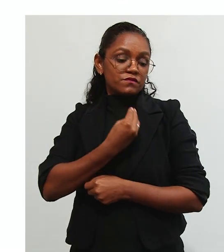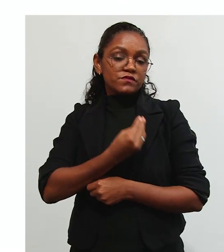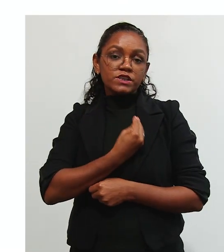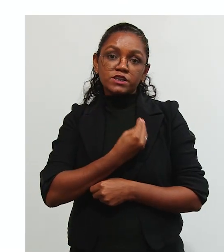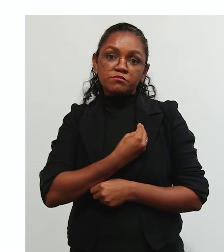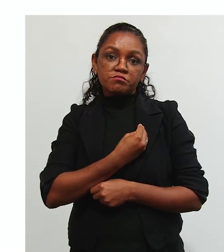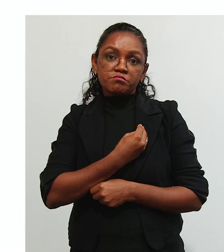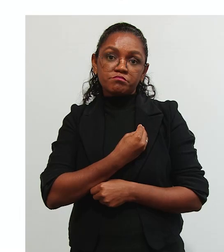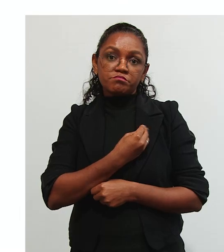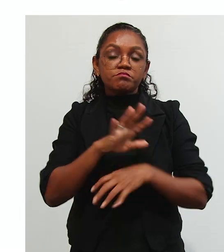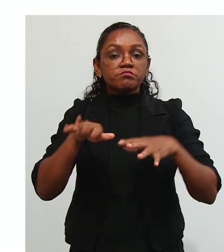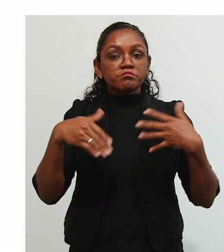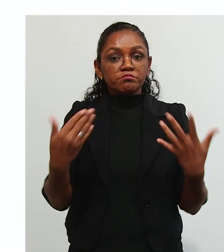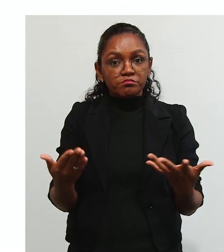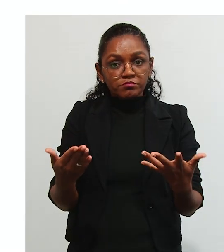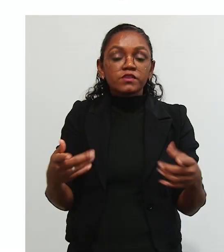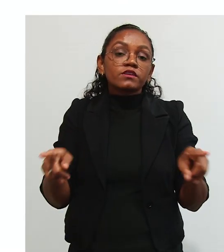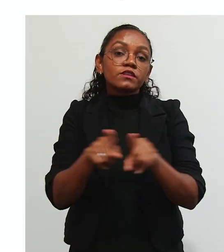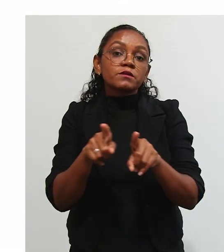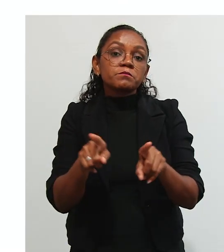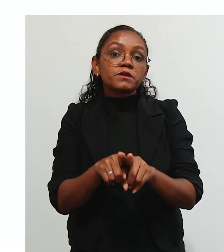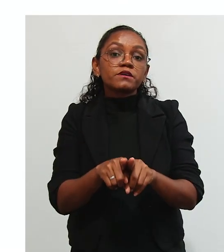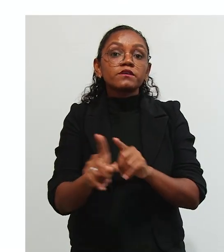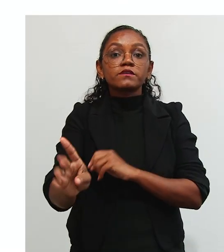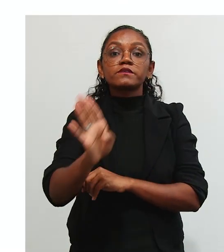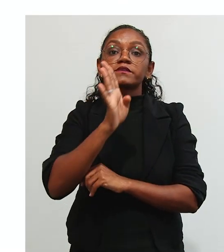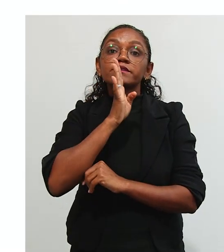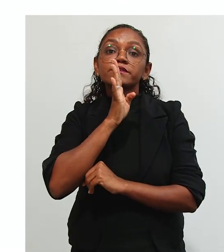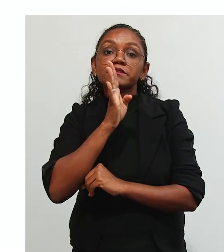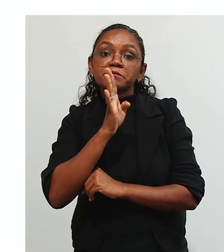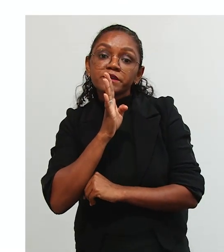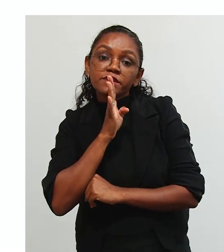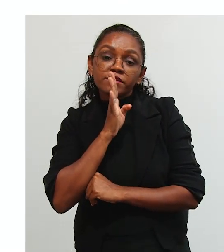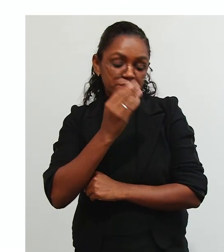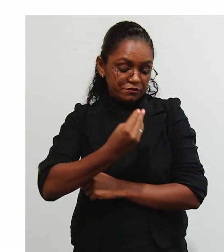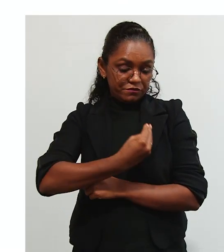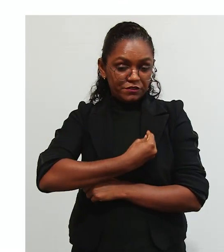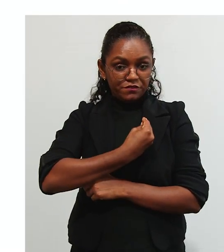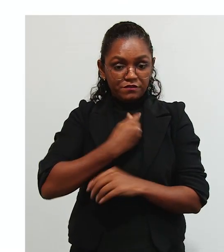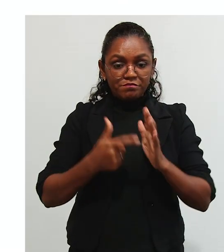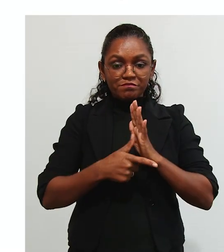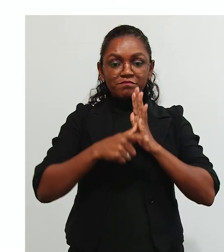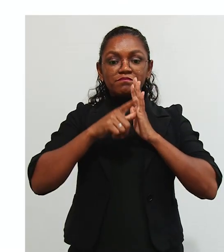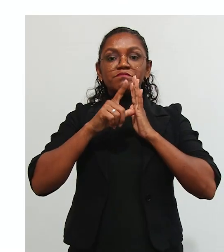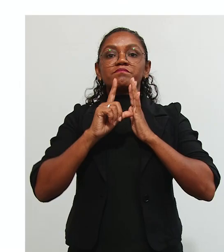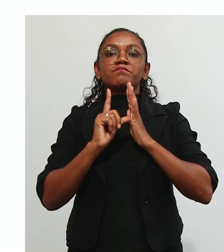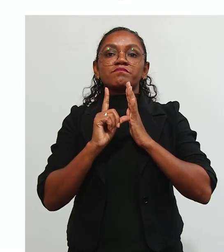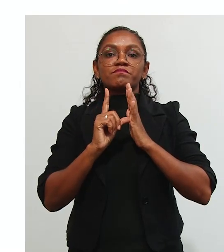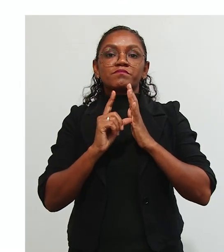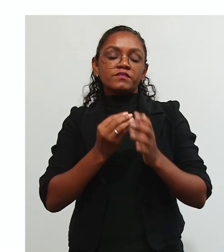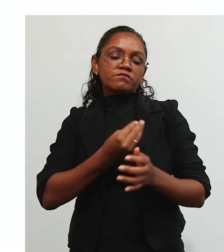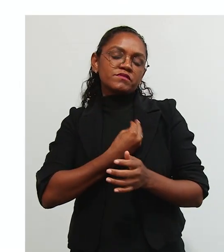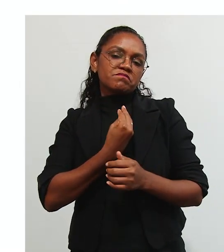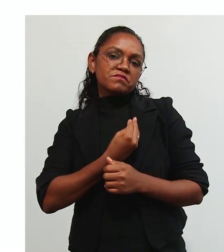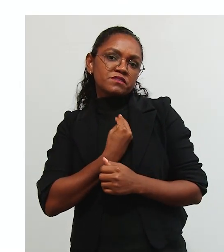do indivíduo. Há também o conhecimento e as vivências que são prévias. Então,